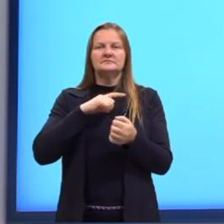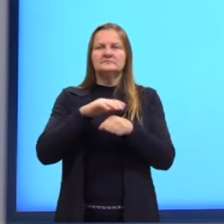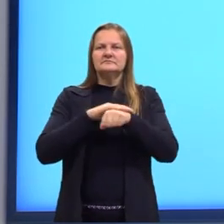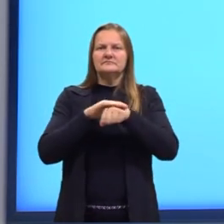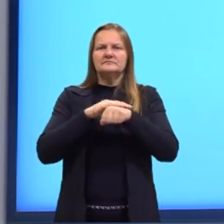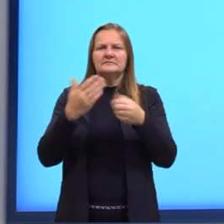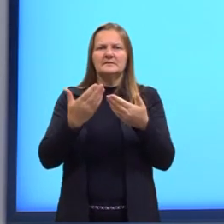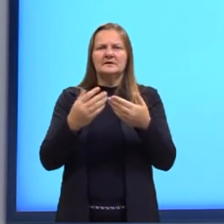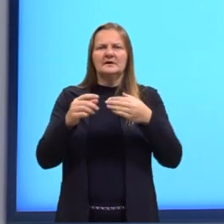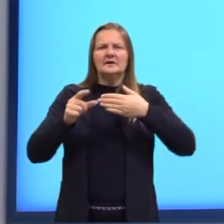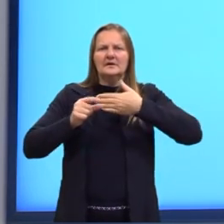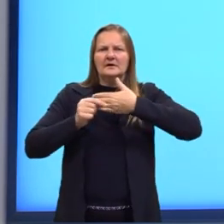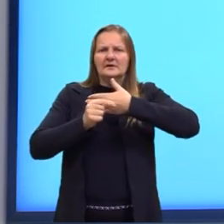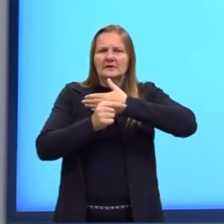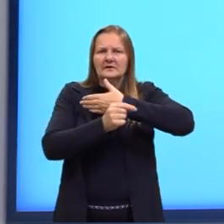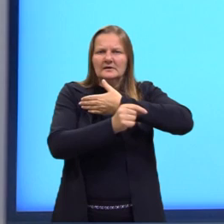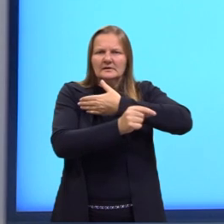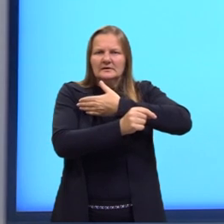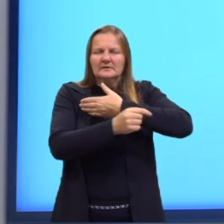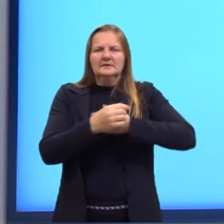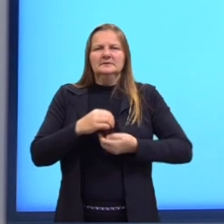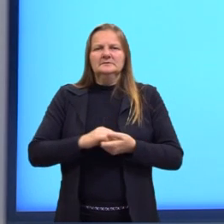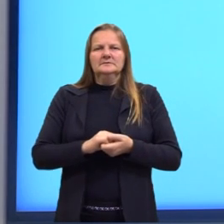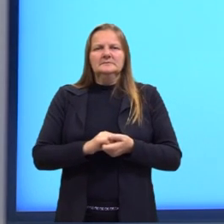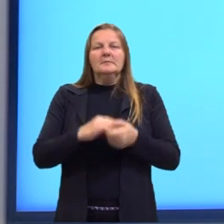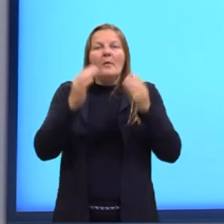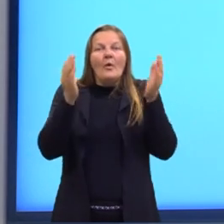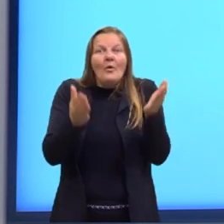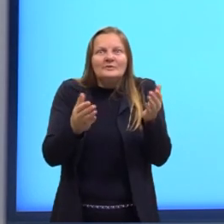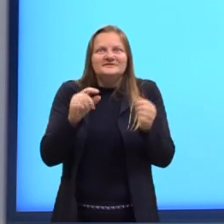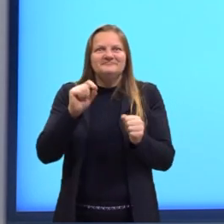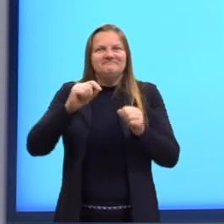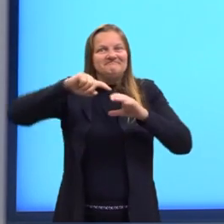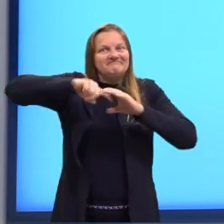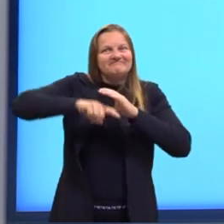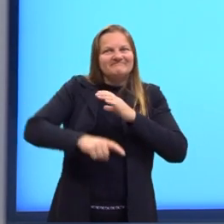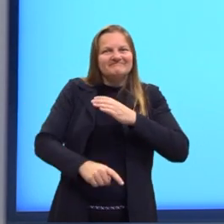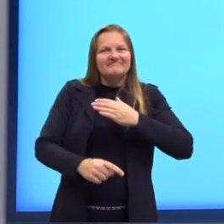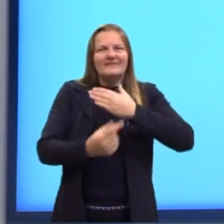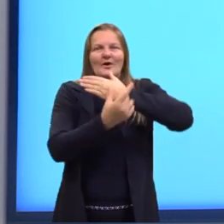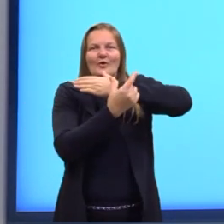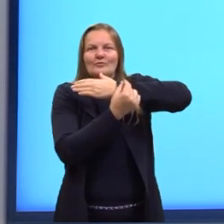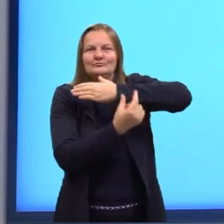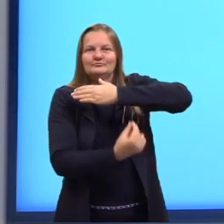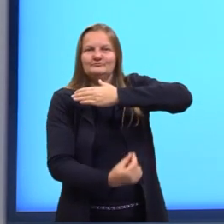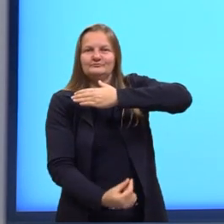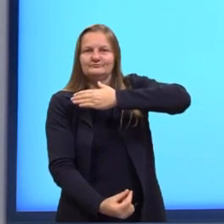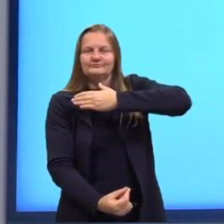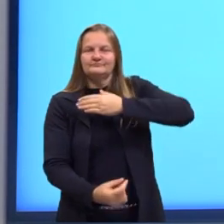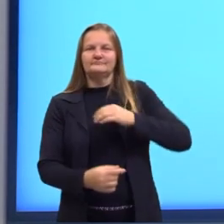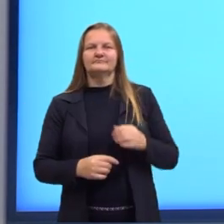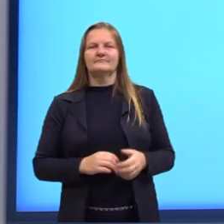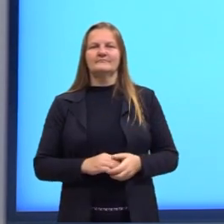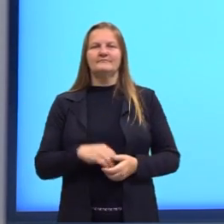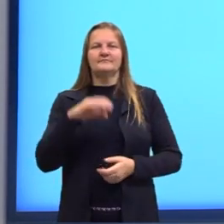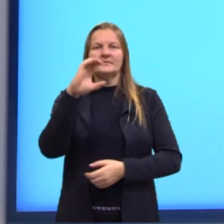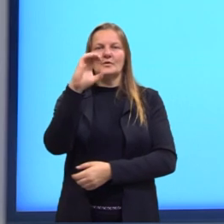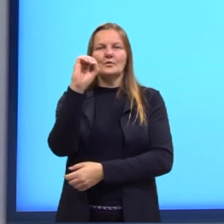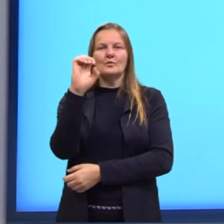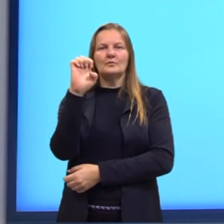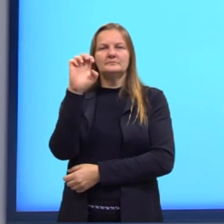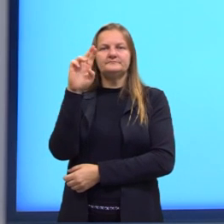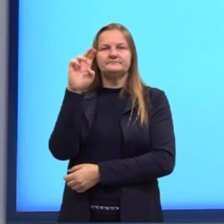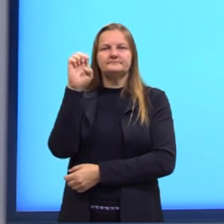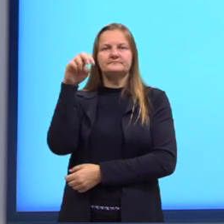falou sobre coesão Hoje a gente vai falar sobre coerência eu ainda